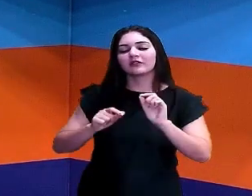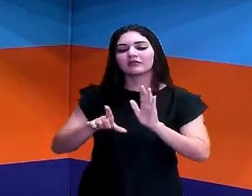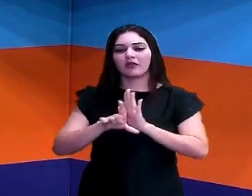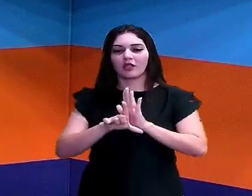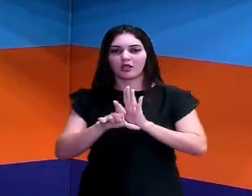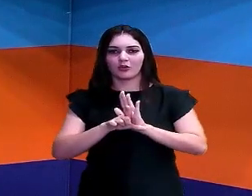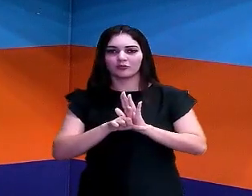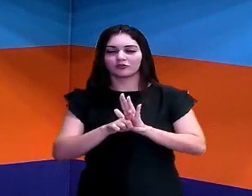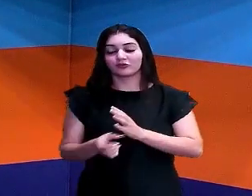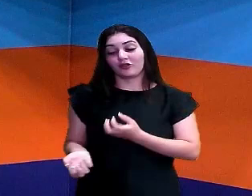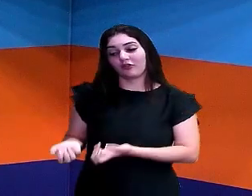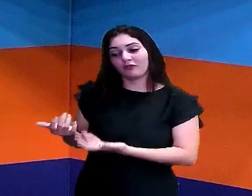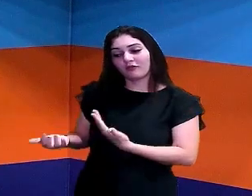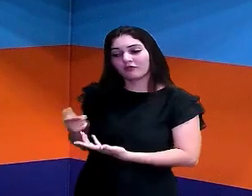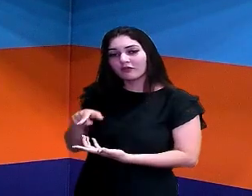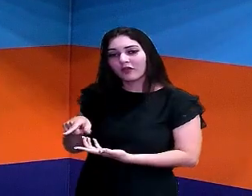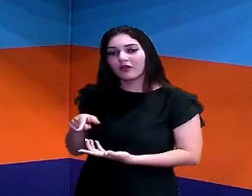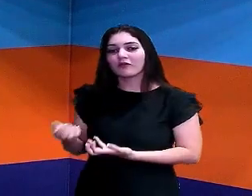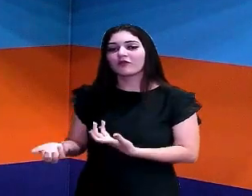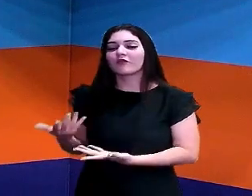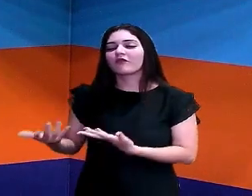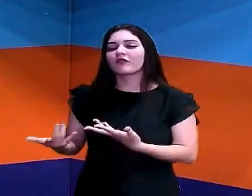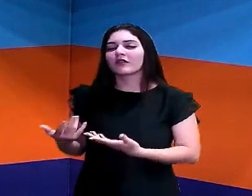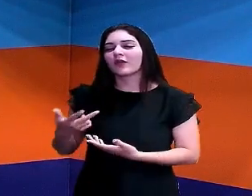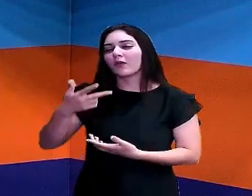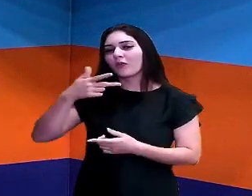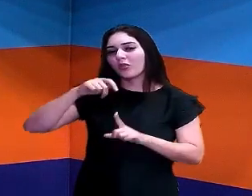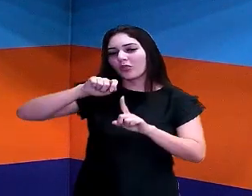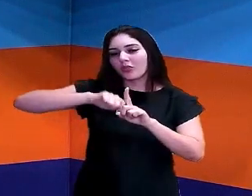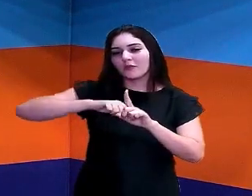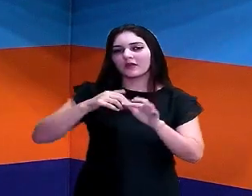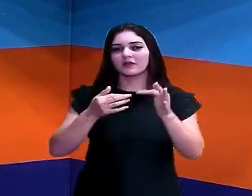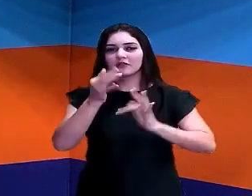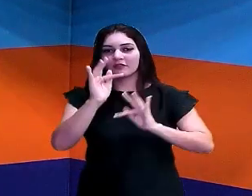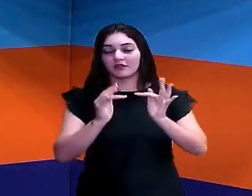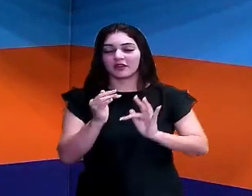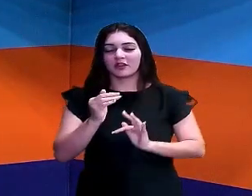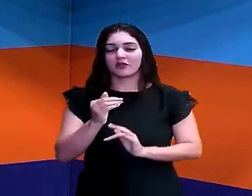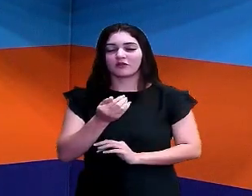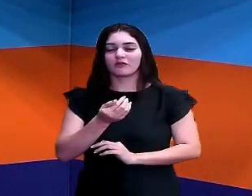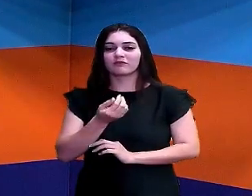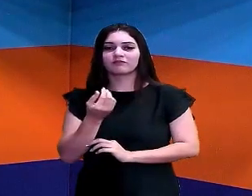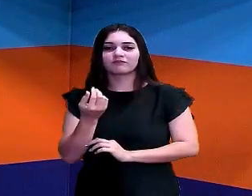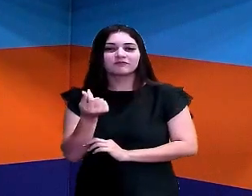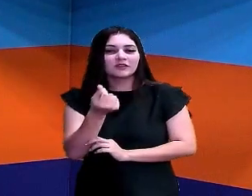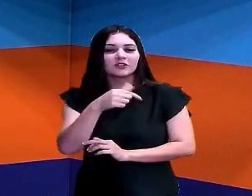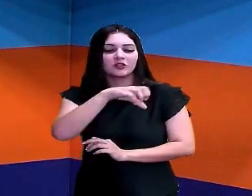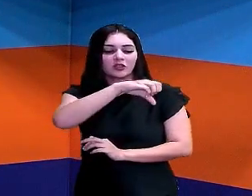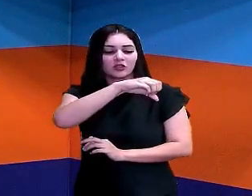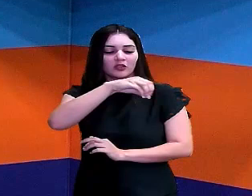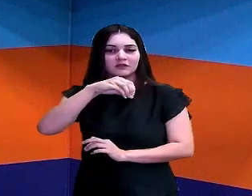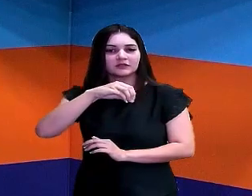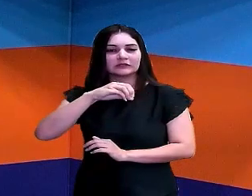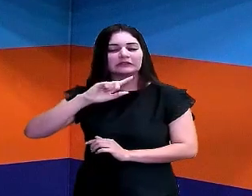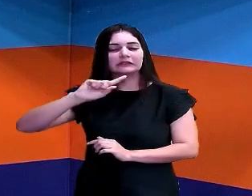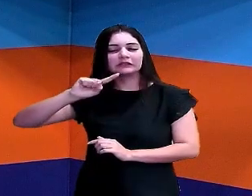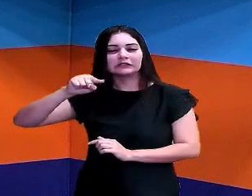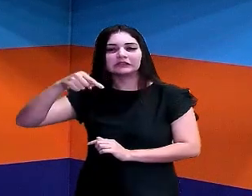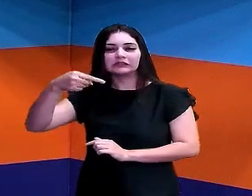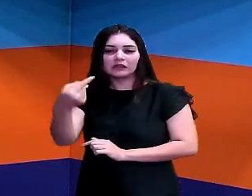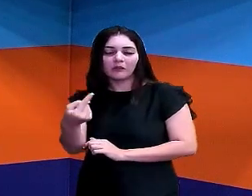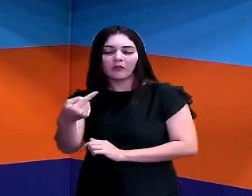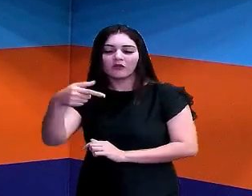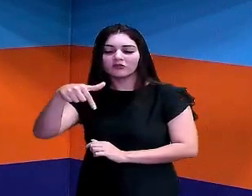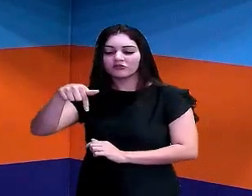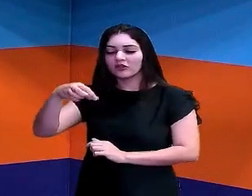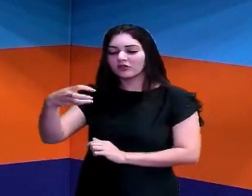de eletrodomésticos, um fogão no mês de fevereiro custava R$ 900, passou a custar R$